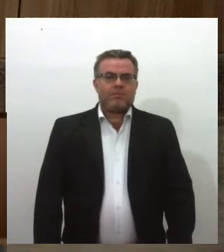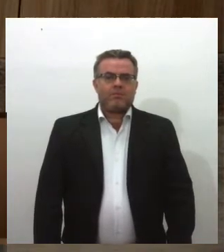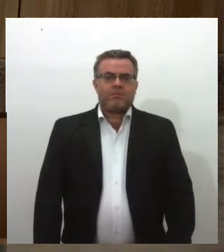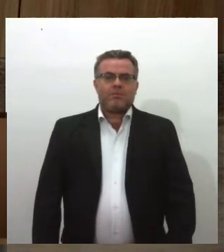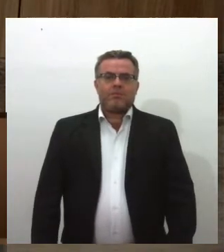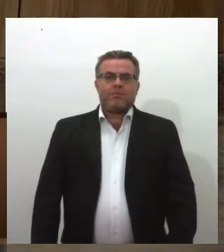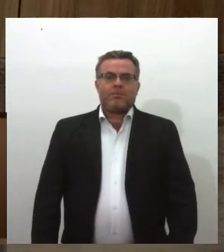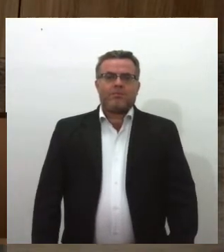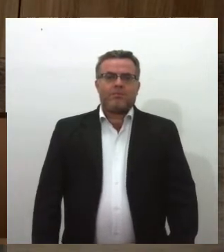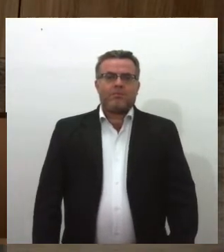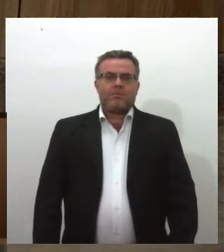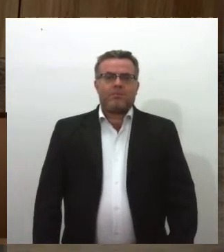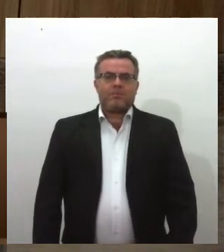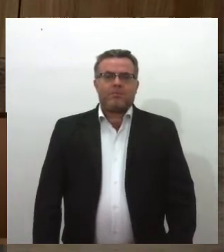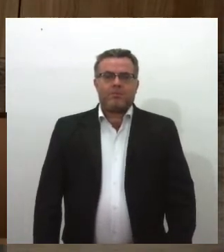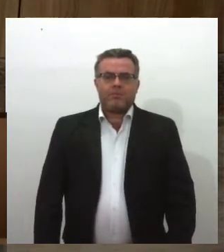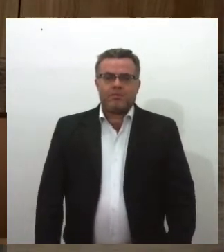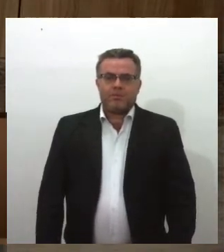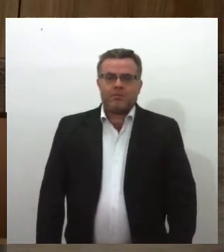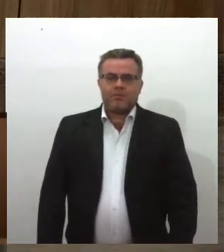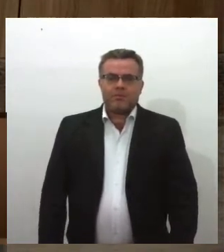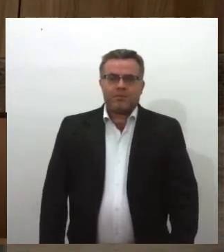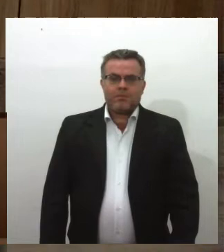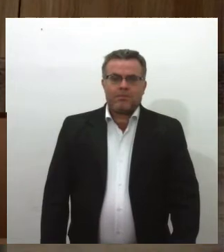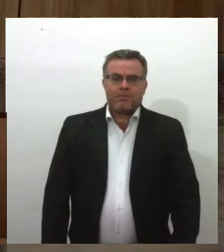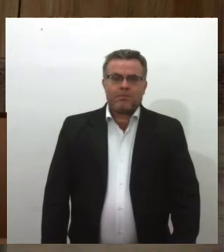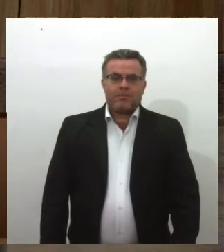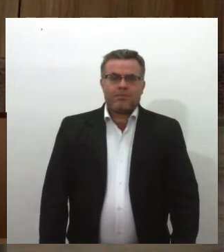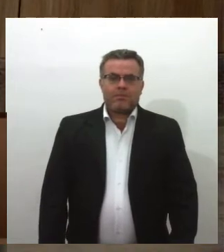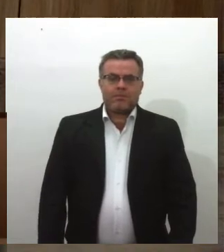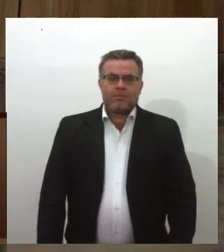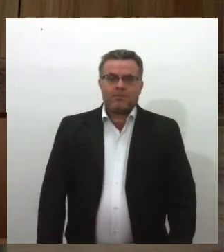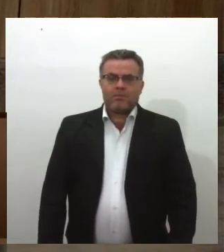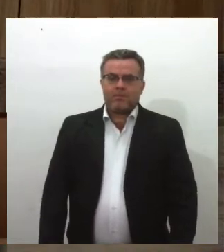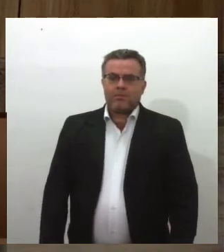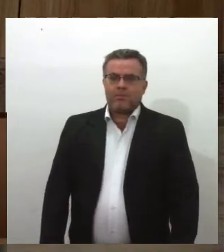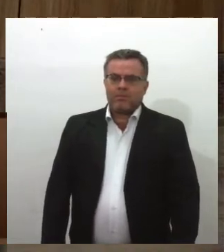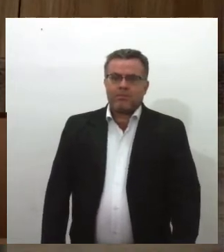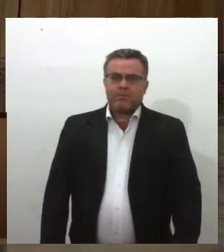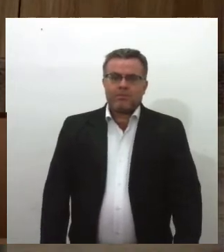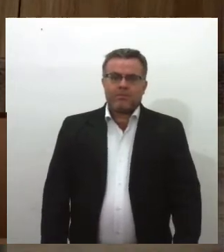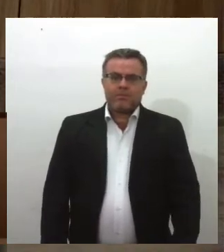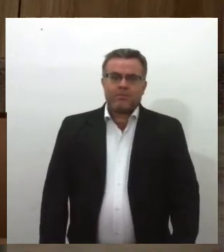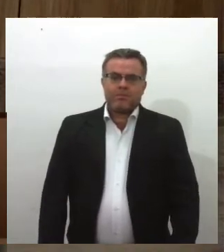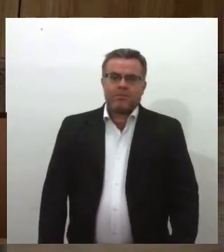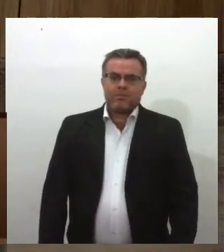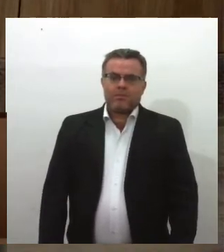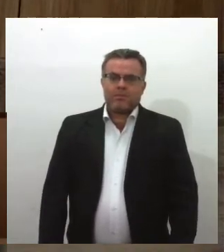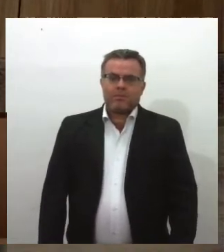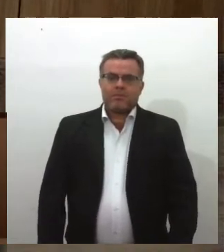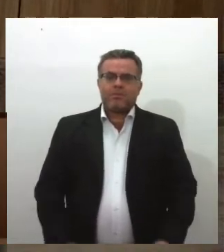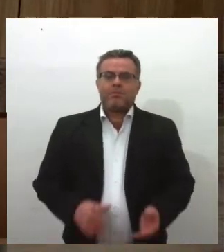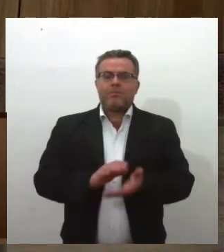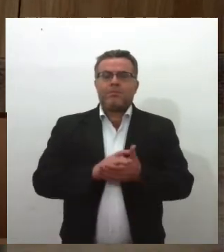Então. É, pai... acho que é o fone. Eu acho melhor você tirar o fone, para a gente poder te ouvir. Tenta desconectar o fone. Ou caiu a conexão